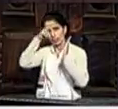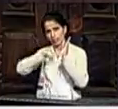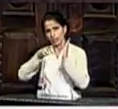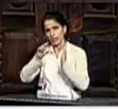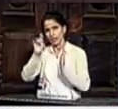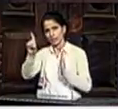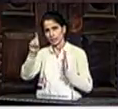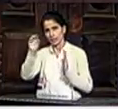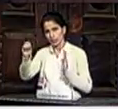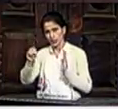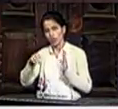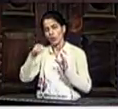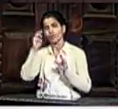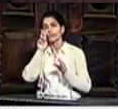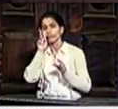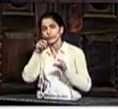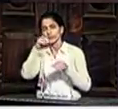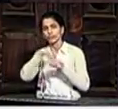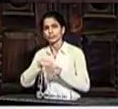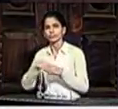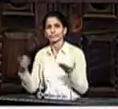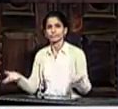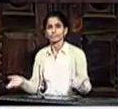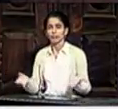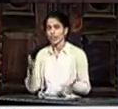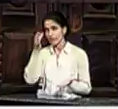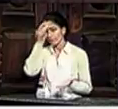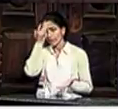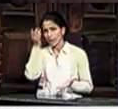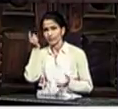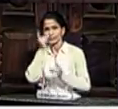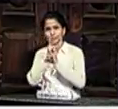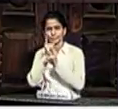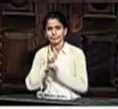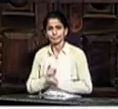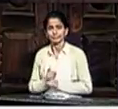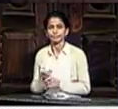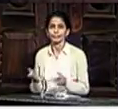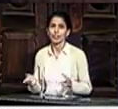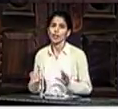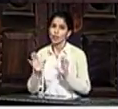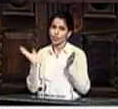da época da votação. É tão fácil. Hoje é fácil